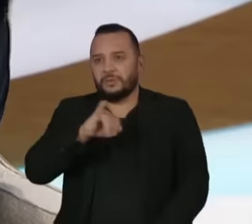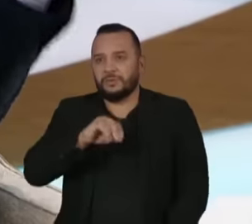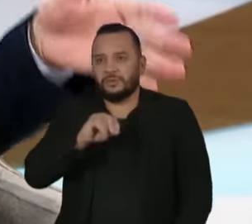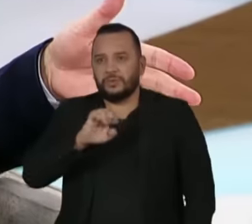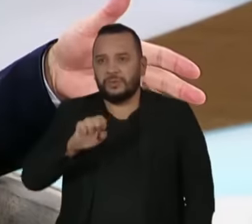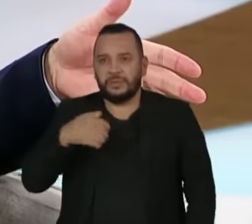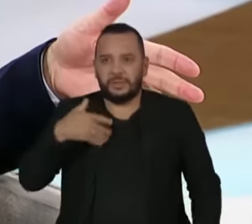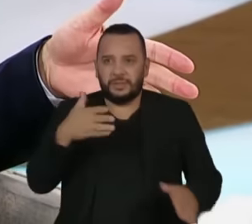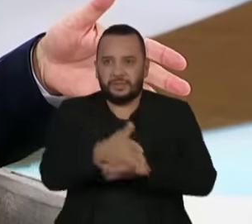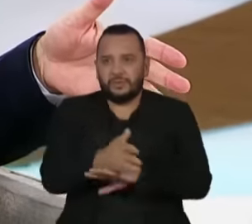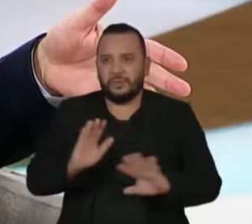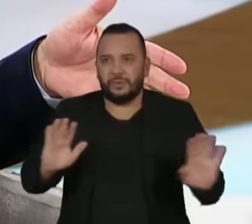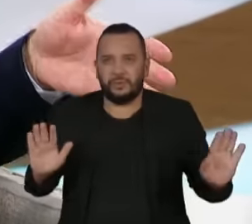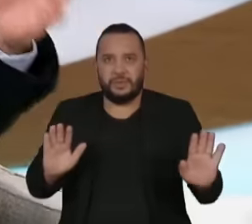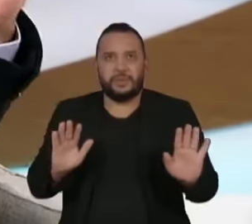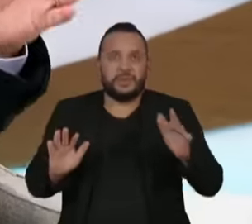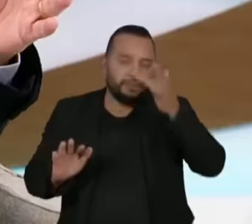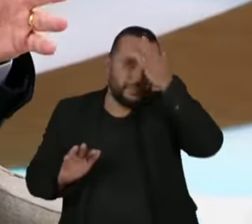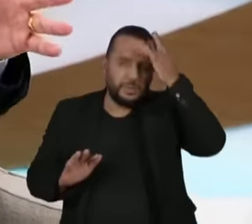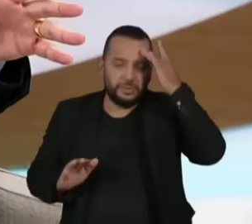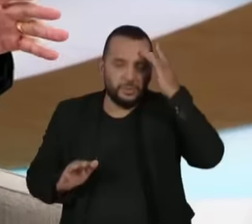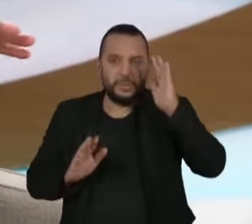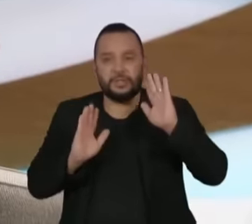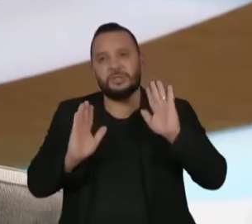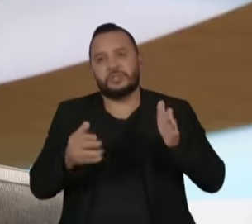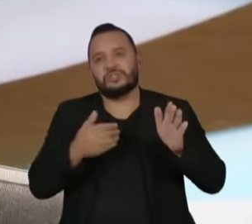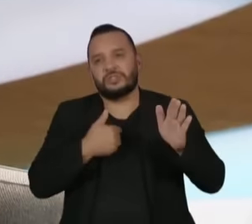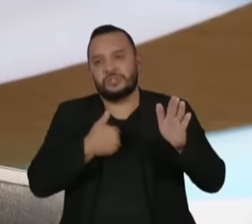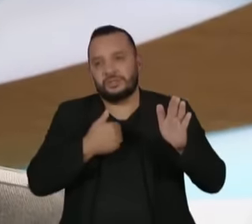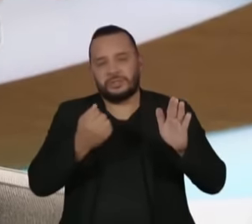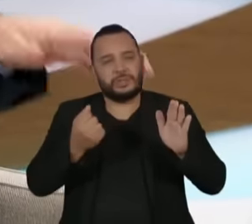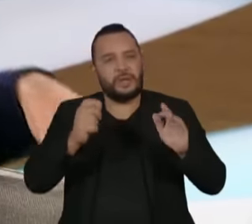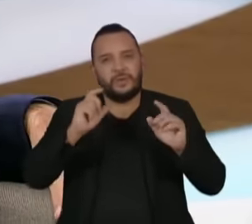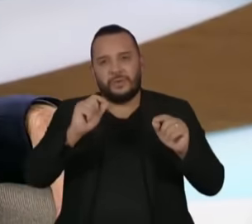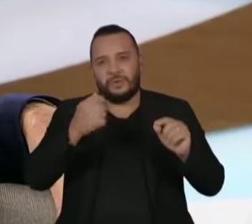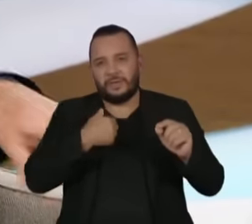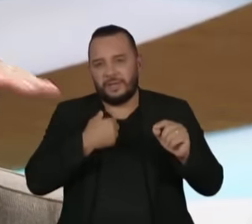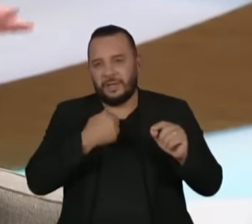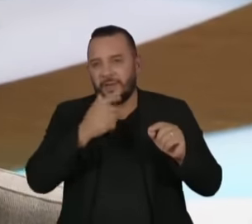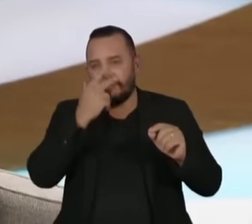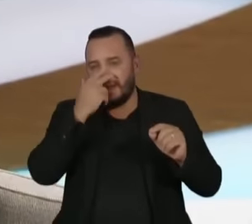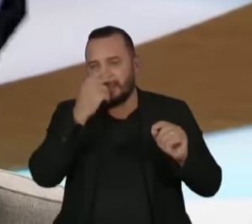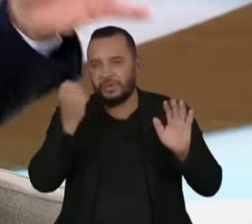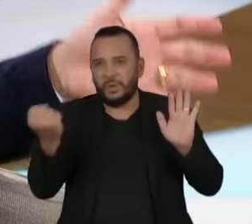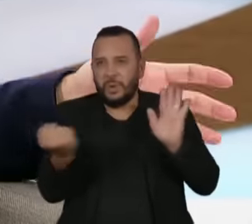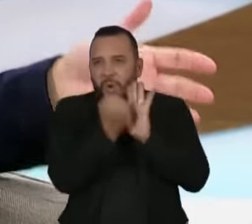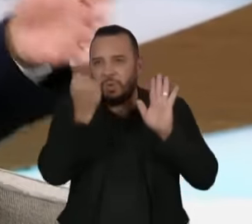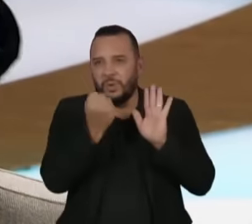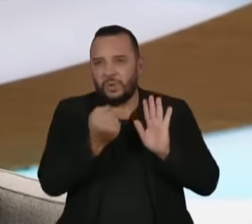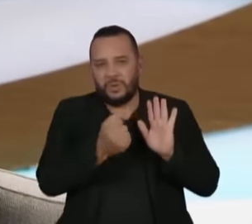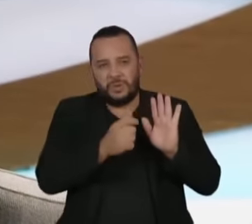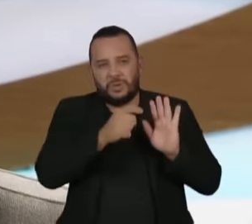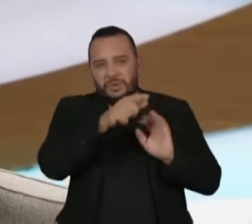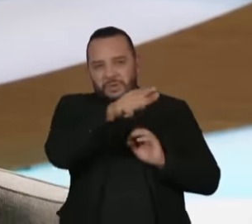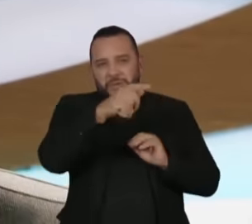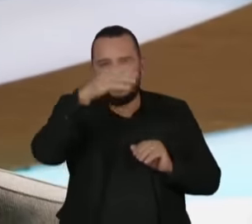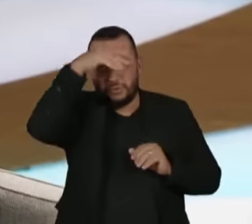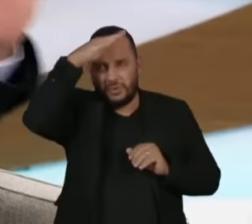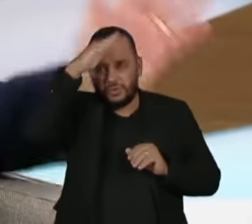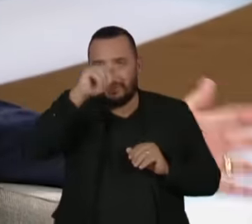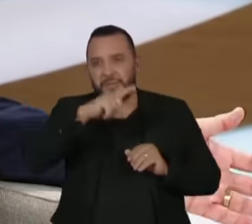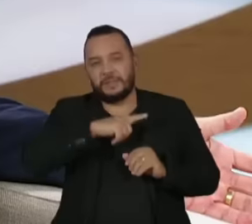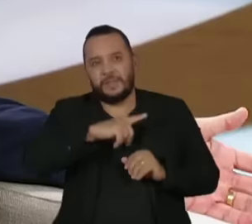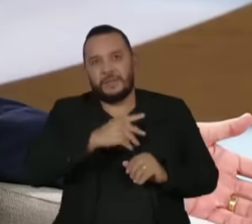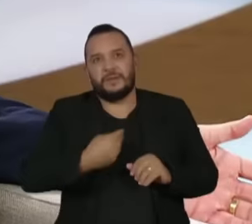tem muito rótulo que se coloca em cima do Trump, né, que mal ou bem era um cara que mantinha um certo convívio mundial, que não acontece hoje em dia, está